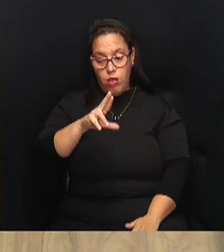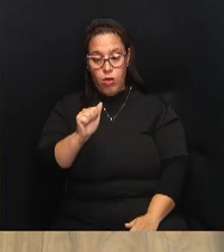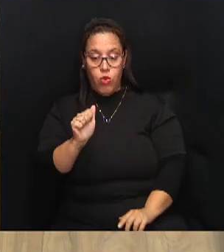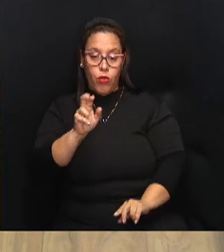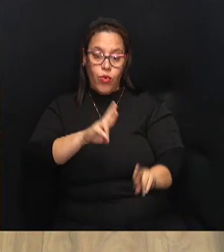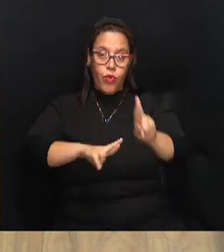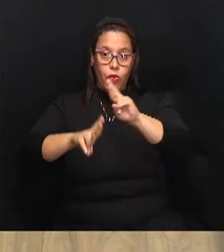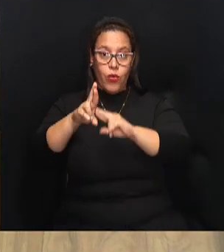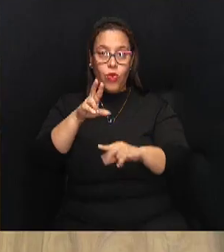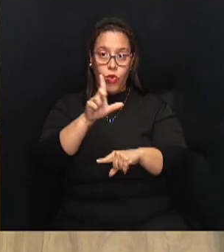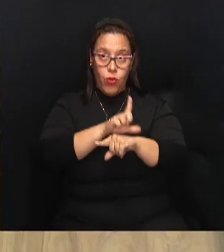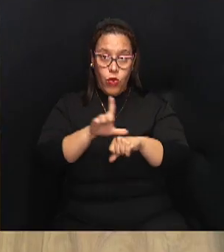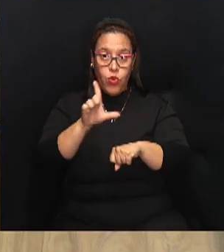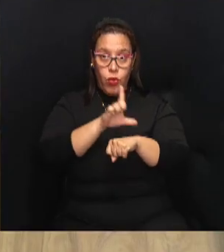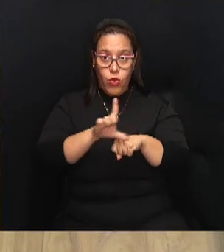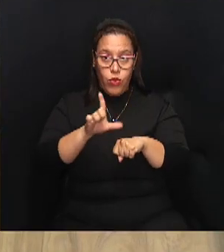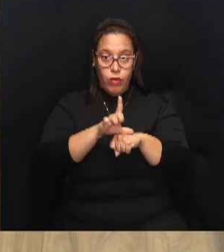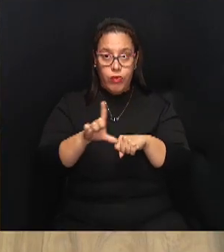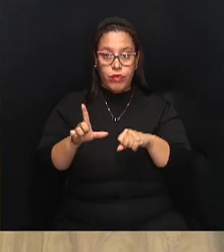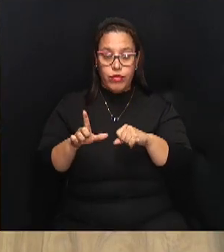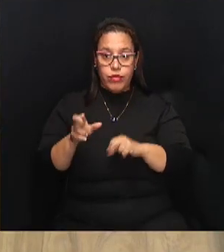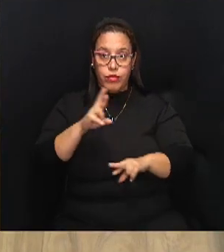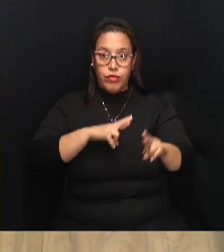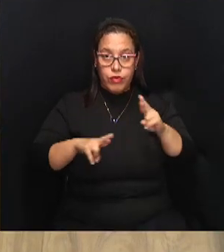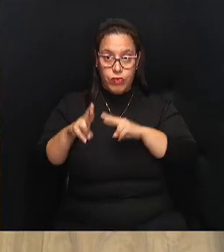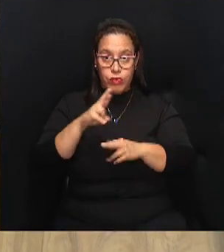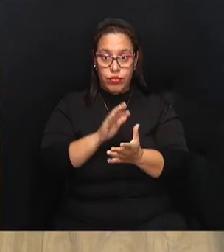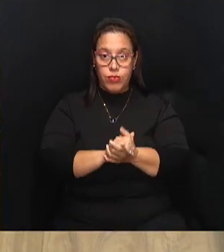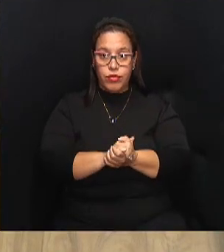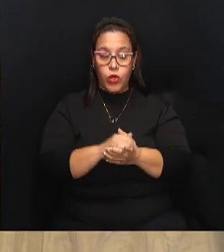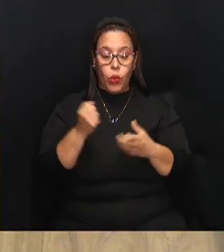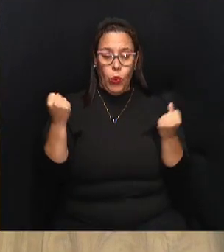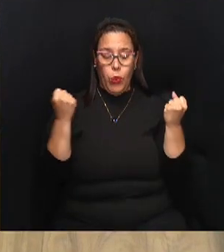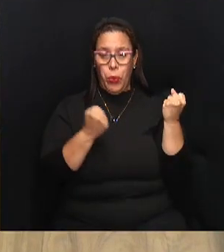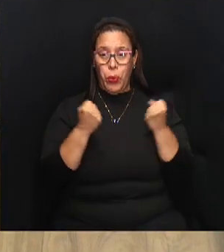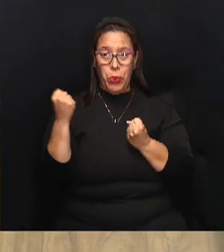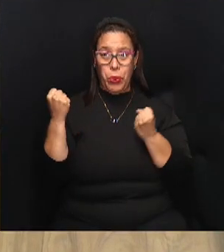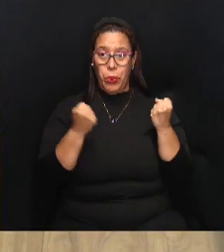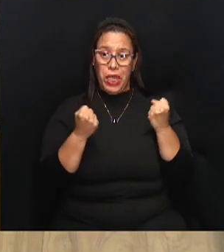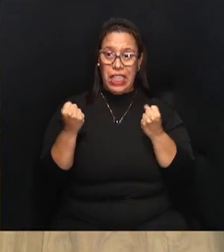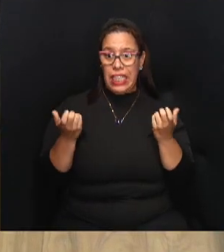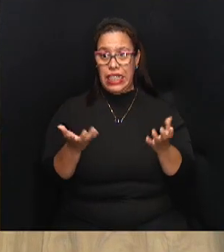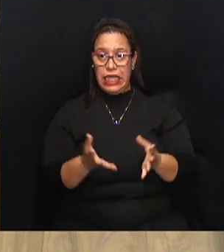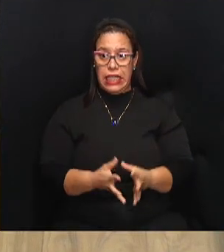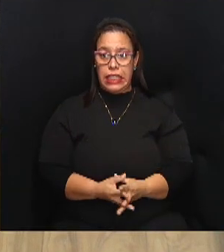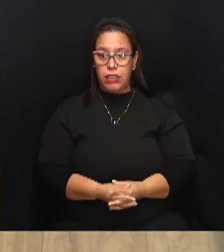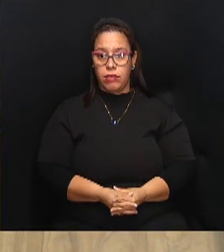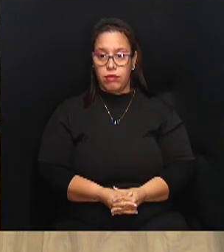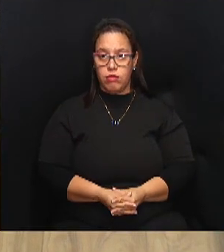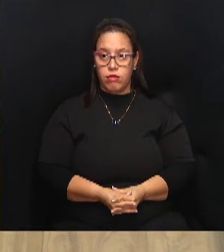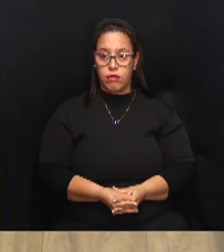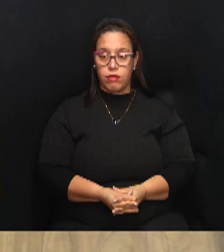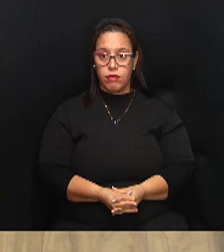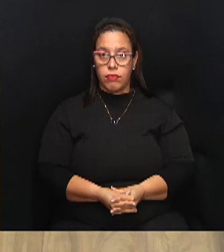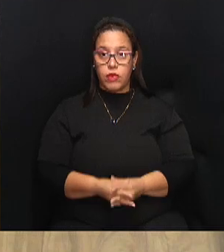do comerciante, para aumentar a fiscalização do motorista, né? Então, assim, o foco não é esse,